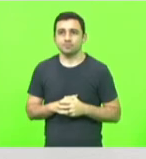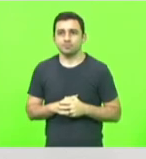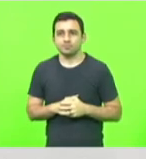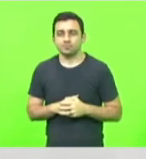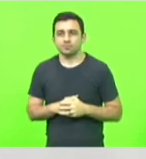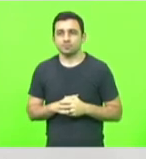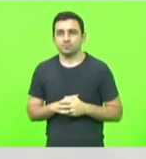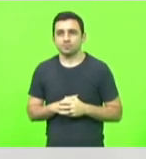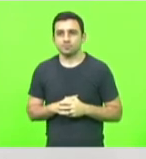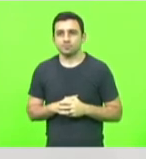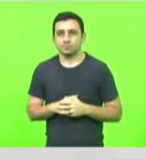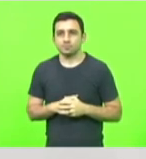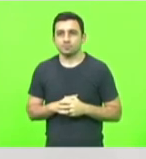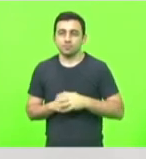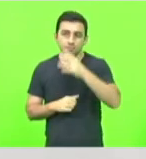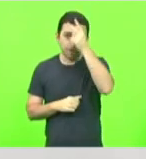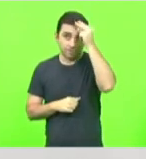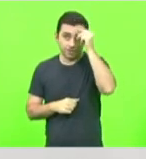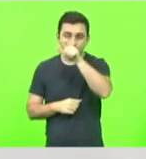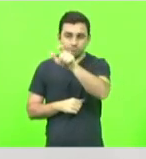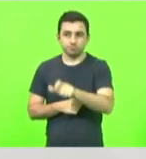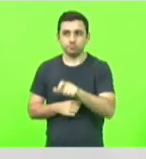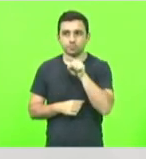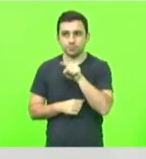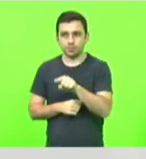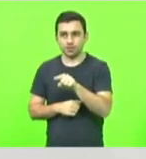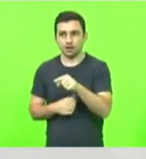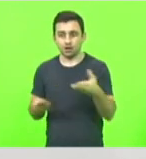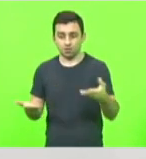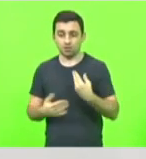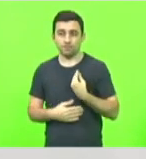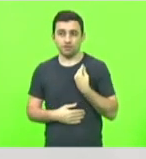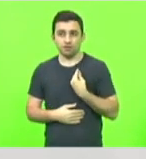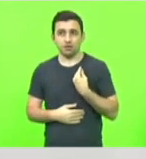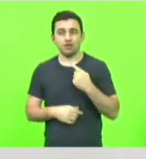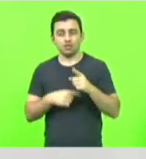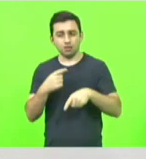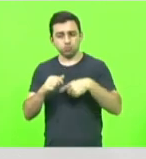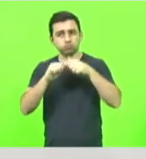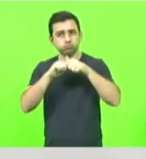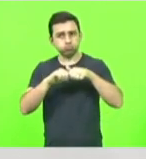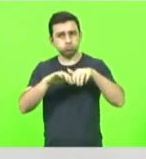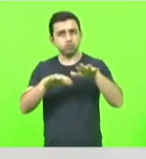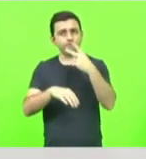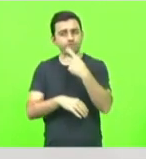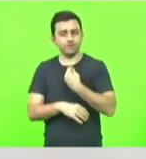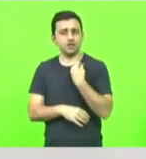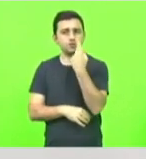Então, prefeito, o que nós fazemos em vida ecoa pela eternidade.